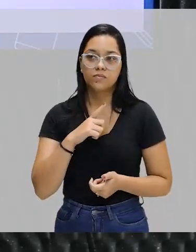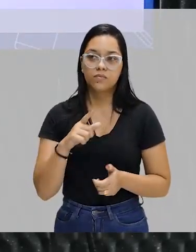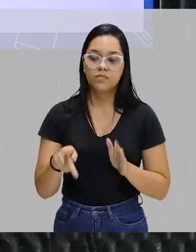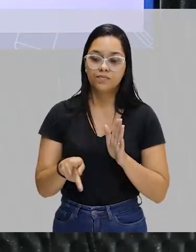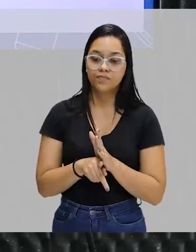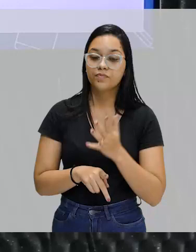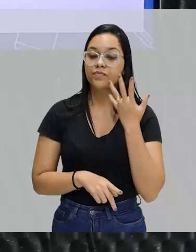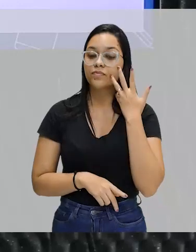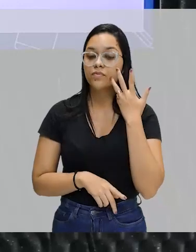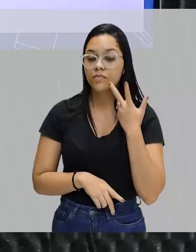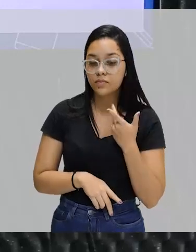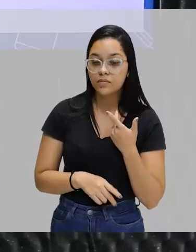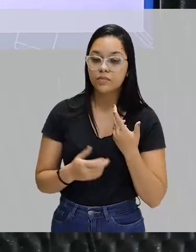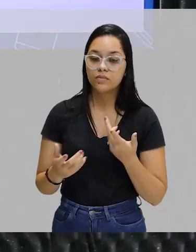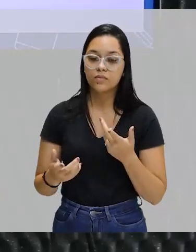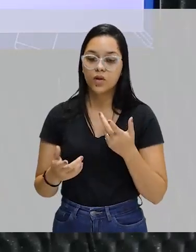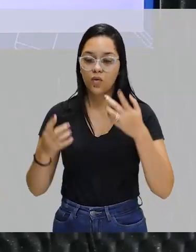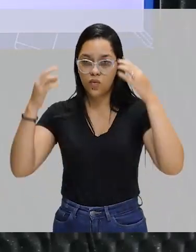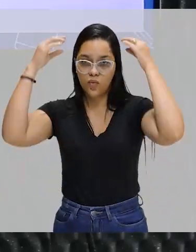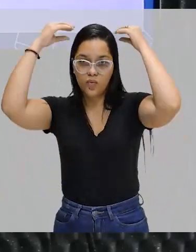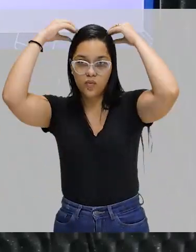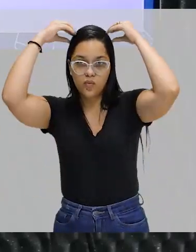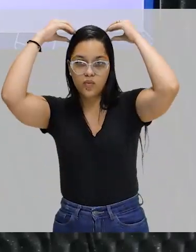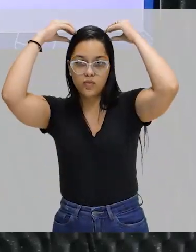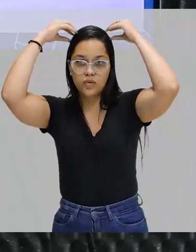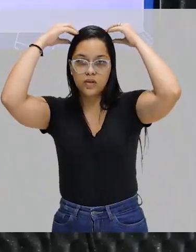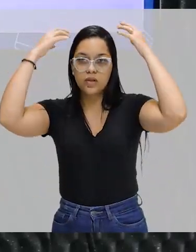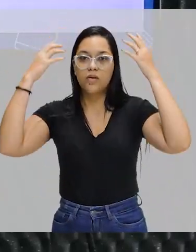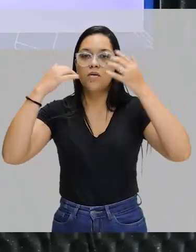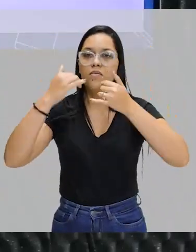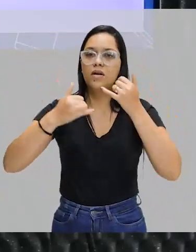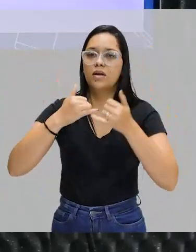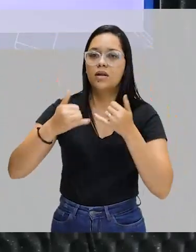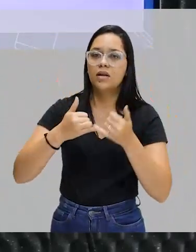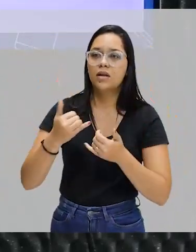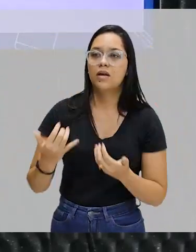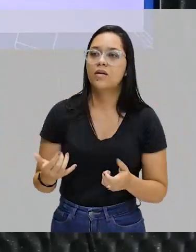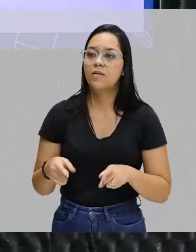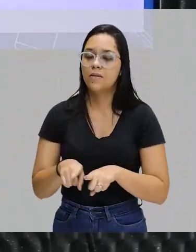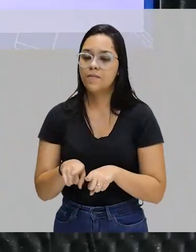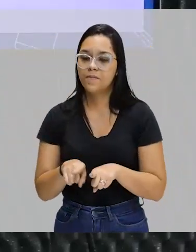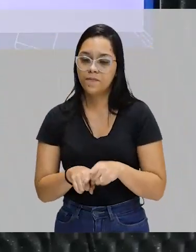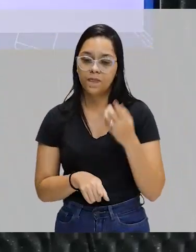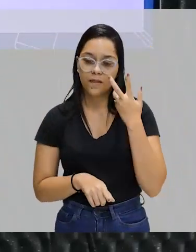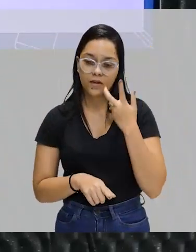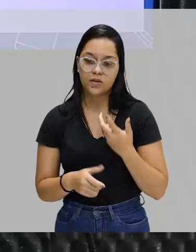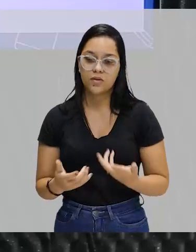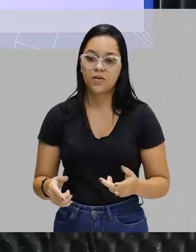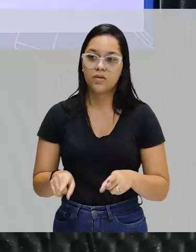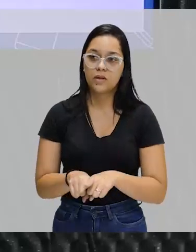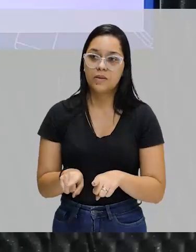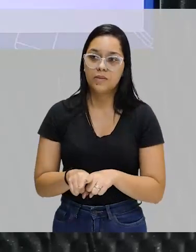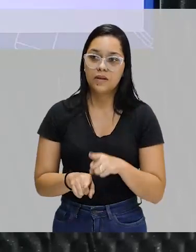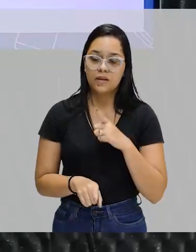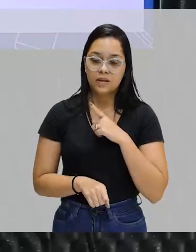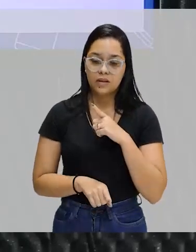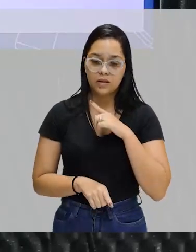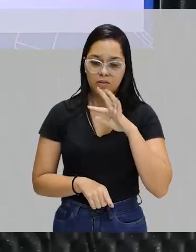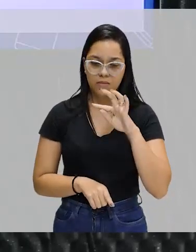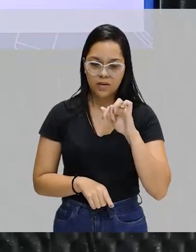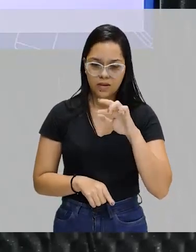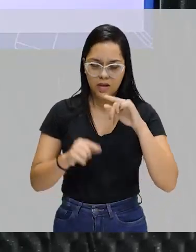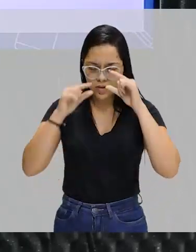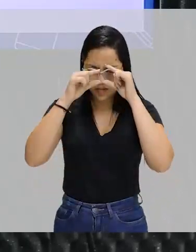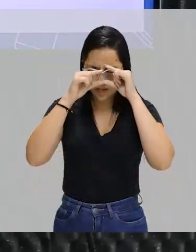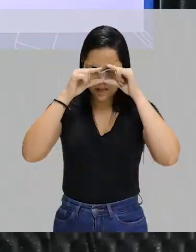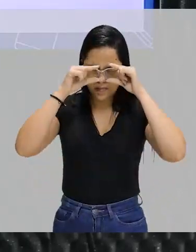remete à infância, né? Um ursinho que remete a um brinquedo, remete a algo bastante infantil. Nós temos uma tarja